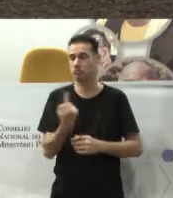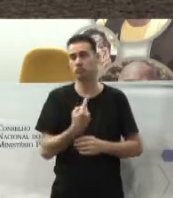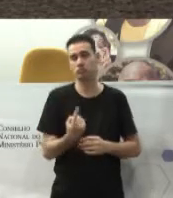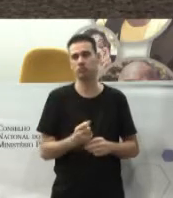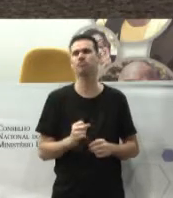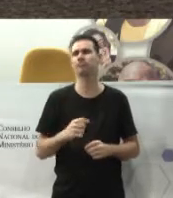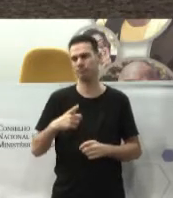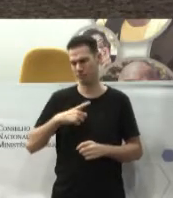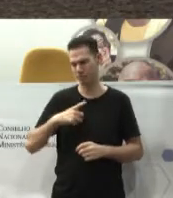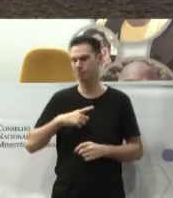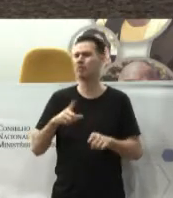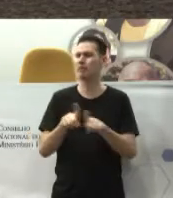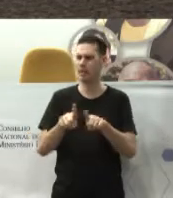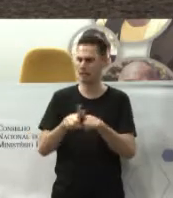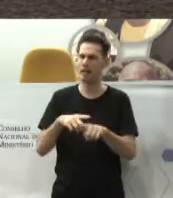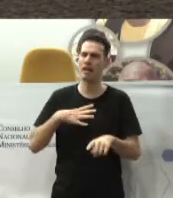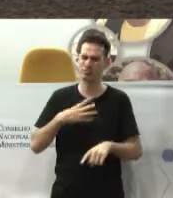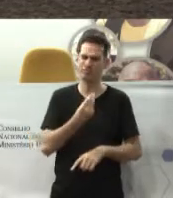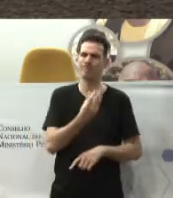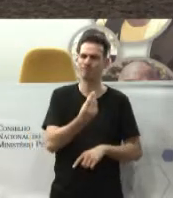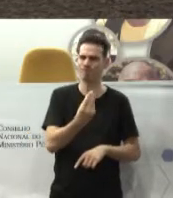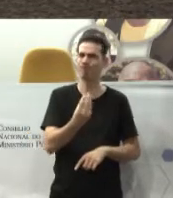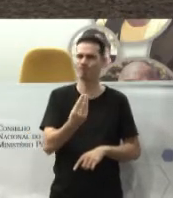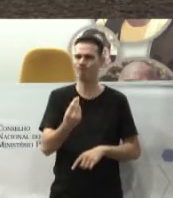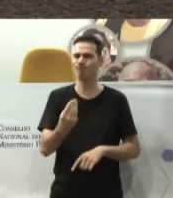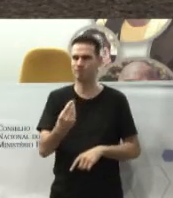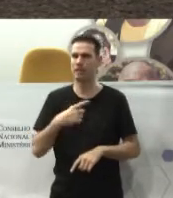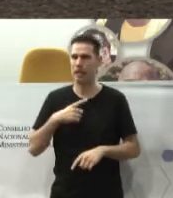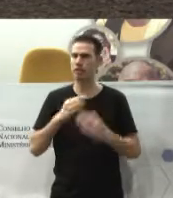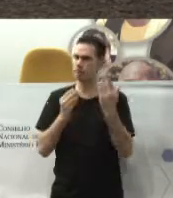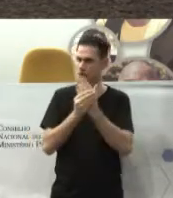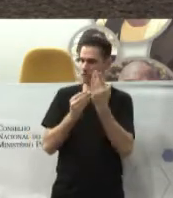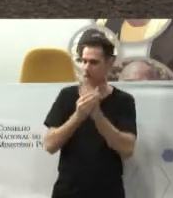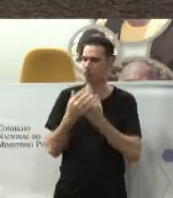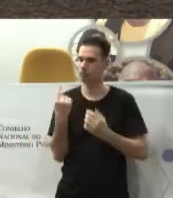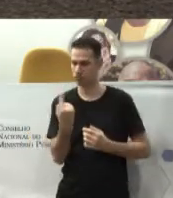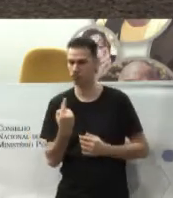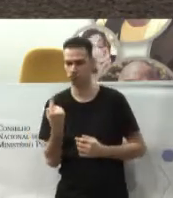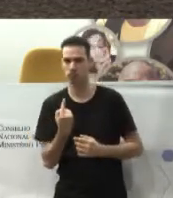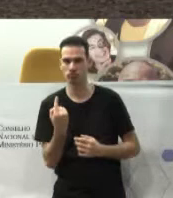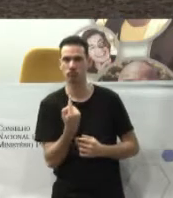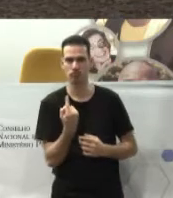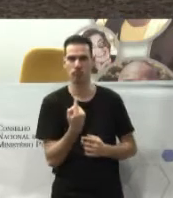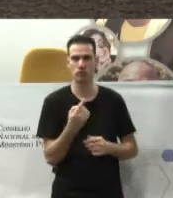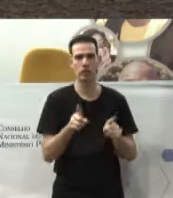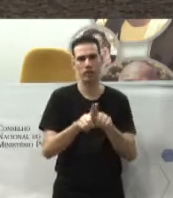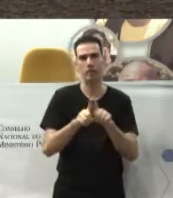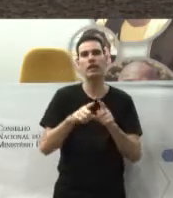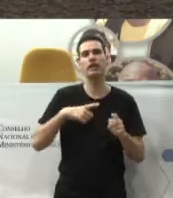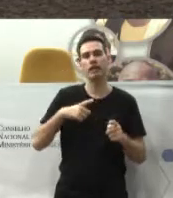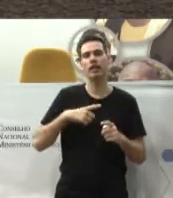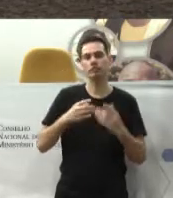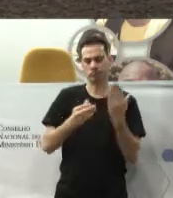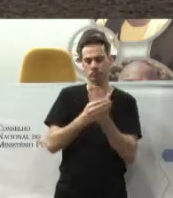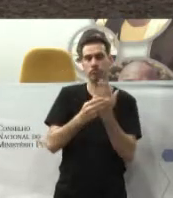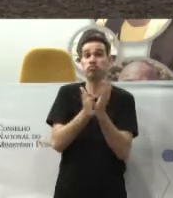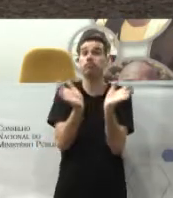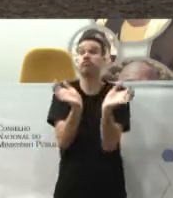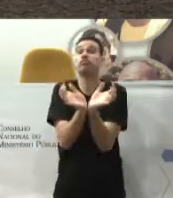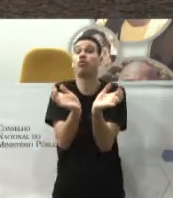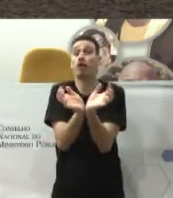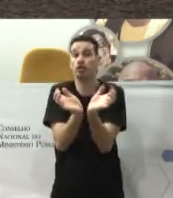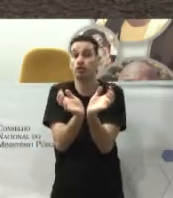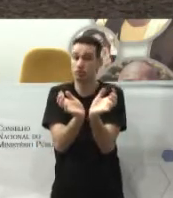muito frequente. Você ter ações coletivas, como a doutora Cíntia disse muito bem, processo estrutural dá muito trabalho. Então, as ações coletivas